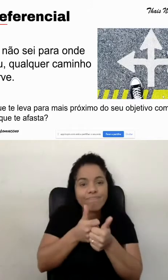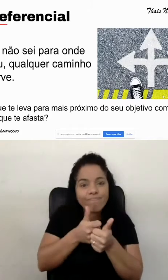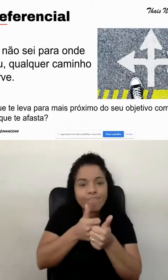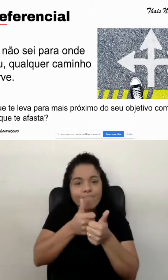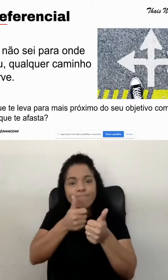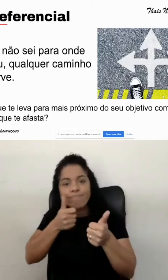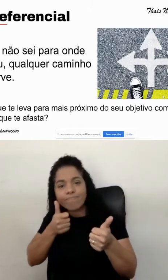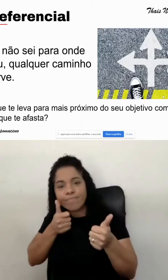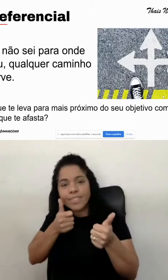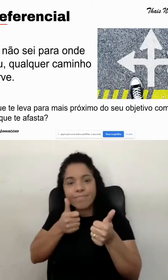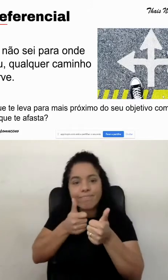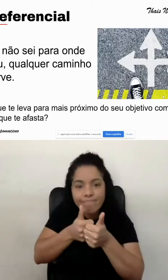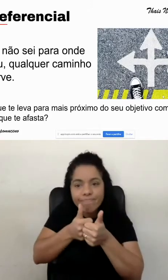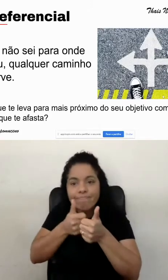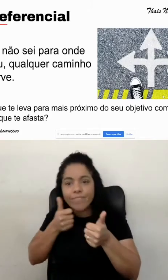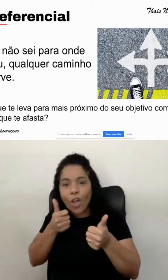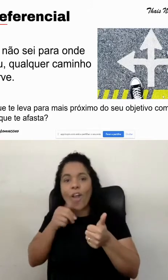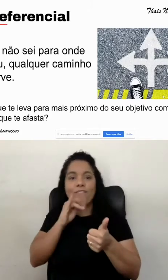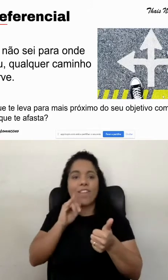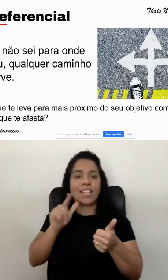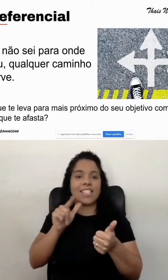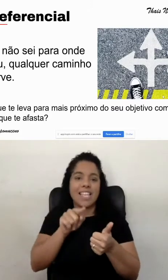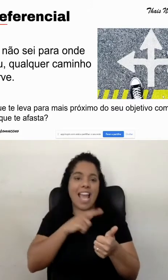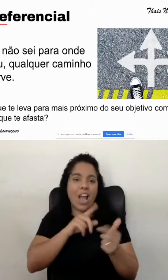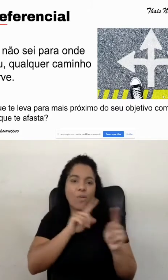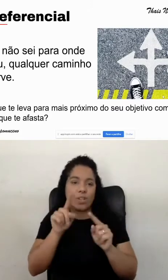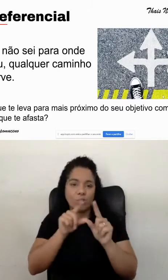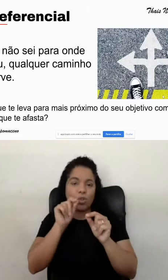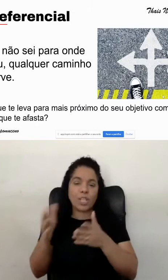me afastando desse referencial definido na jornada.